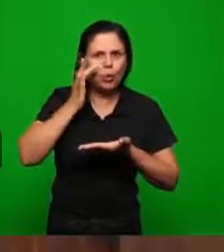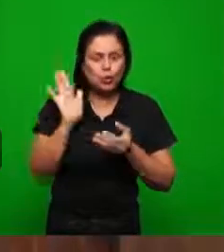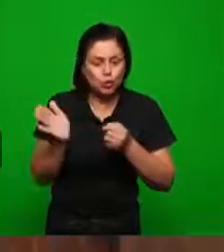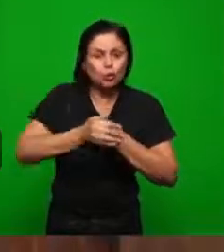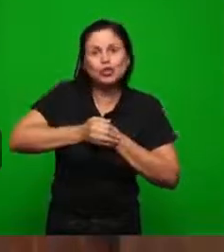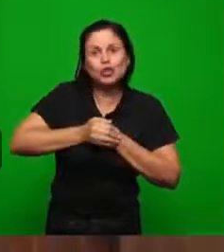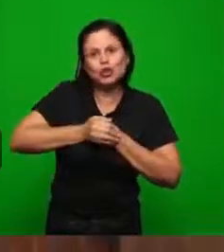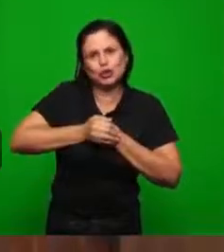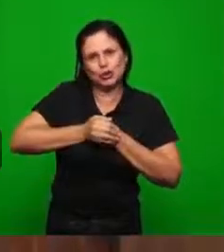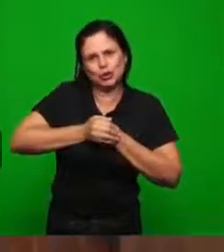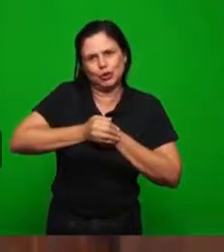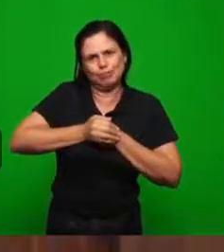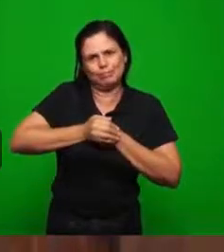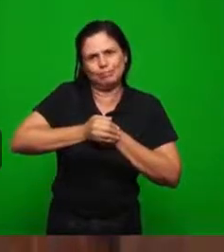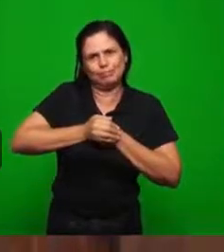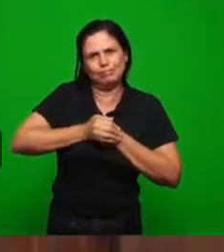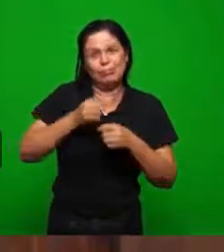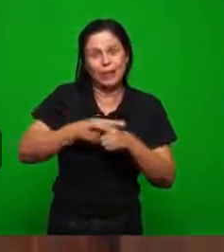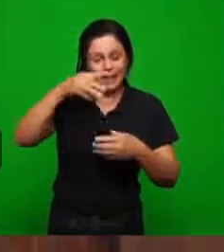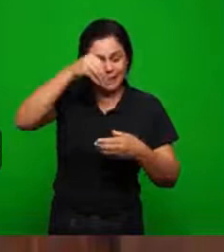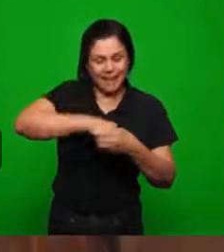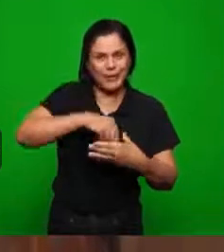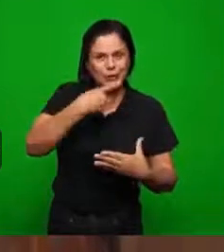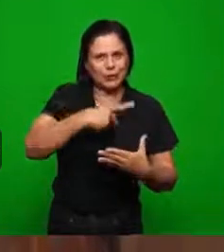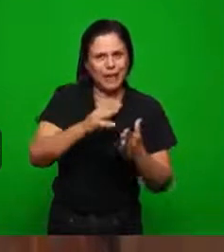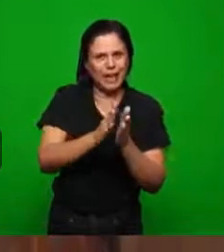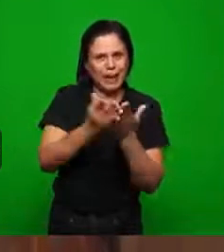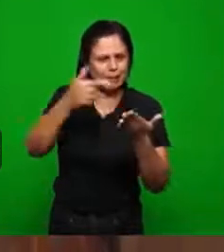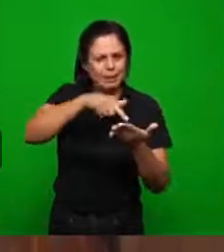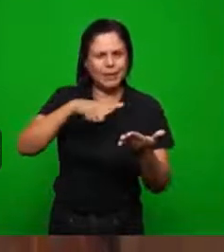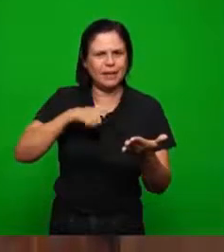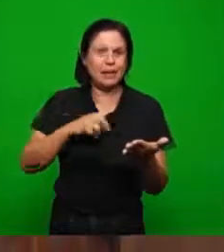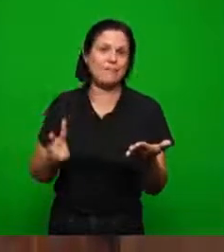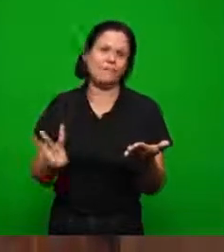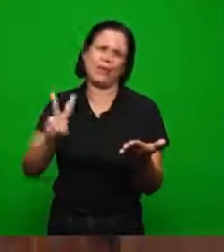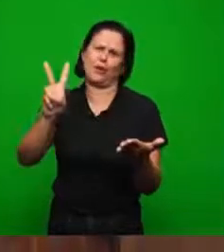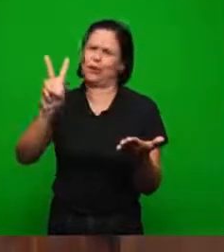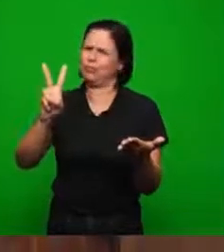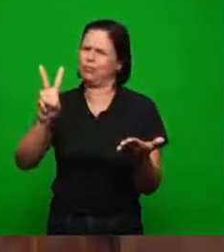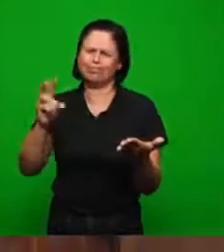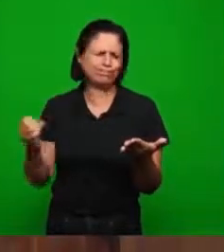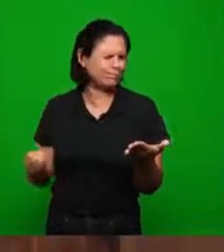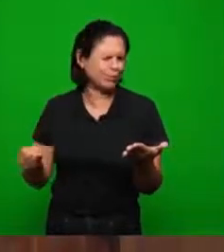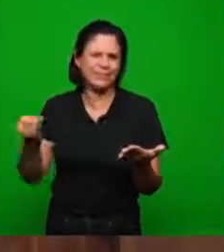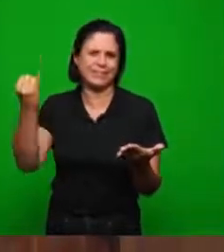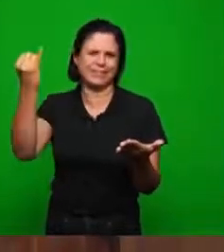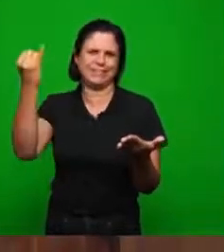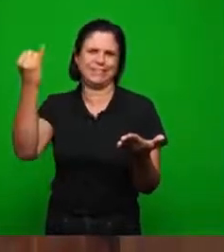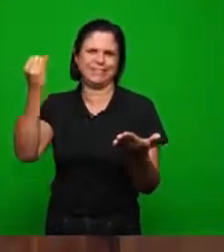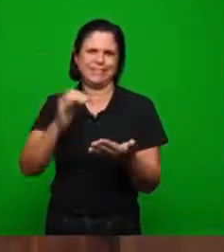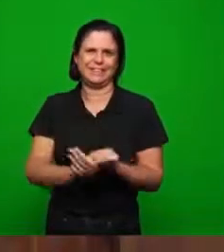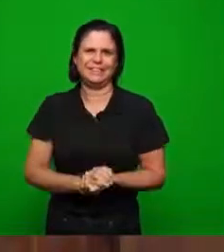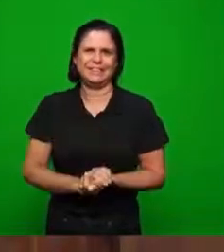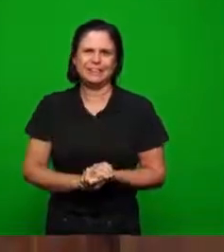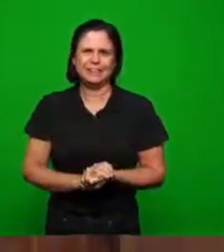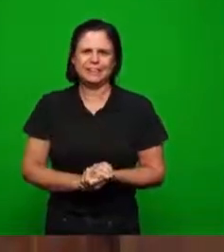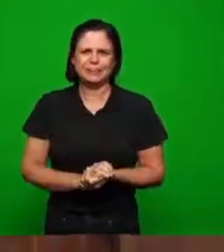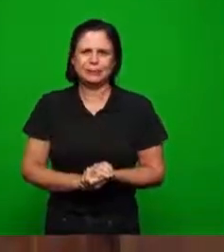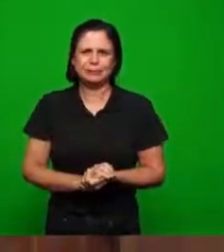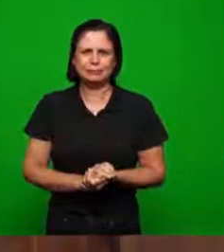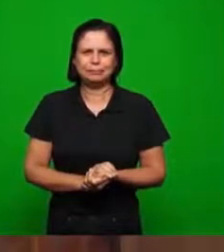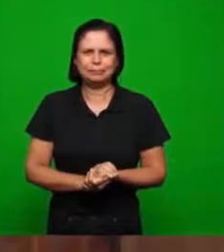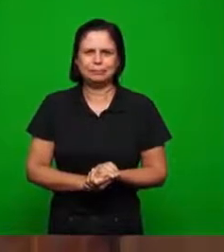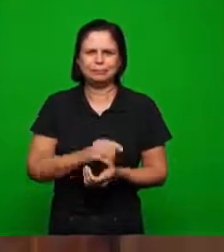está no seu valor inestimável. Que o mundo porque falava dos valores